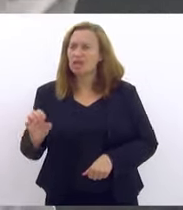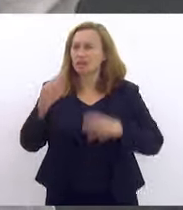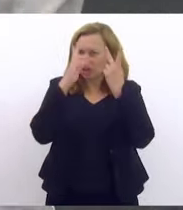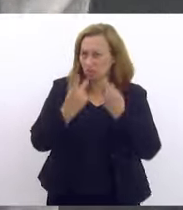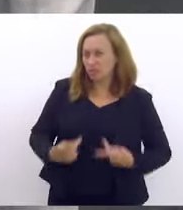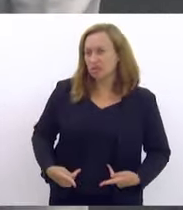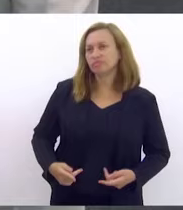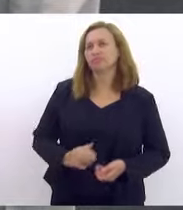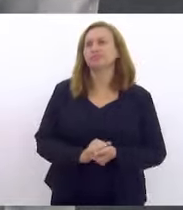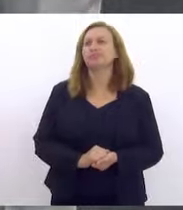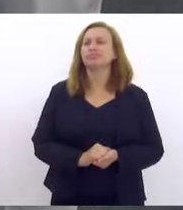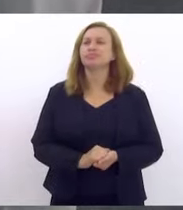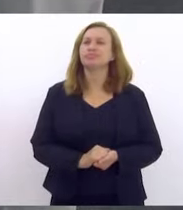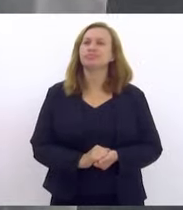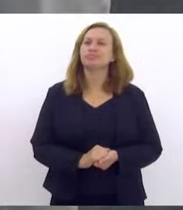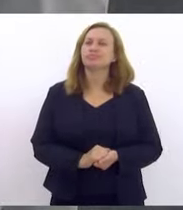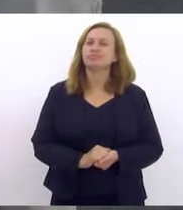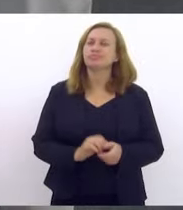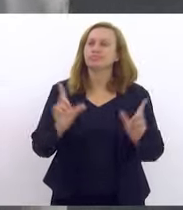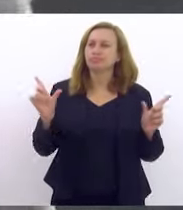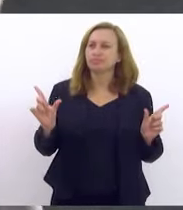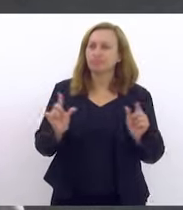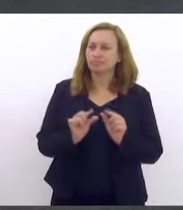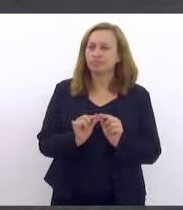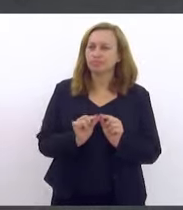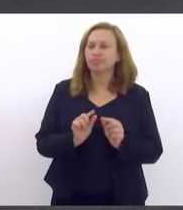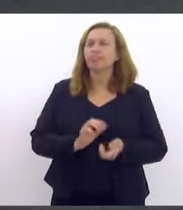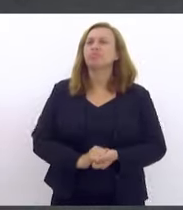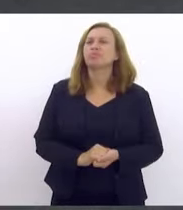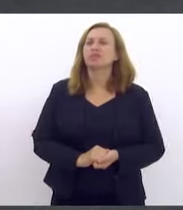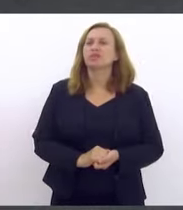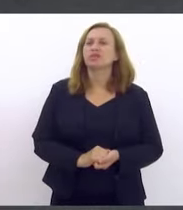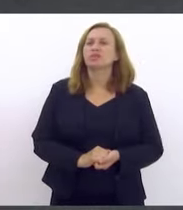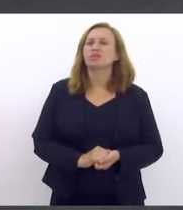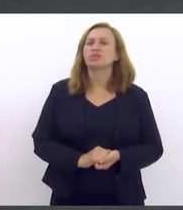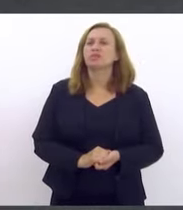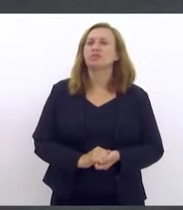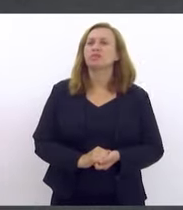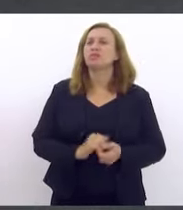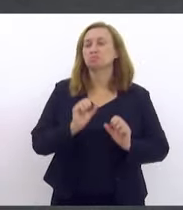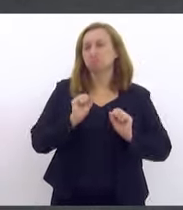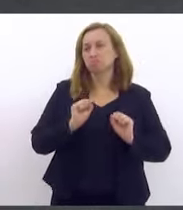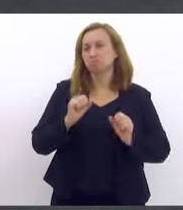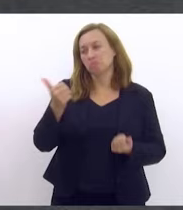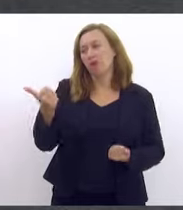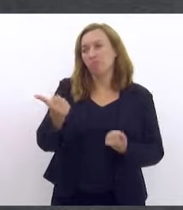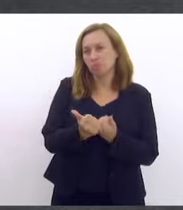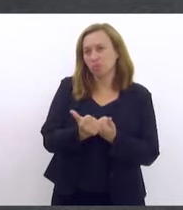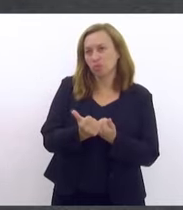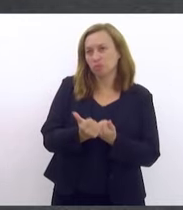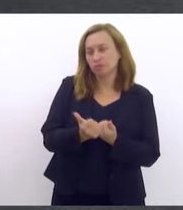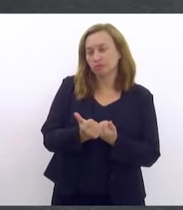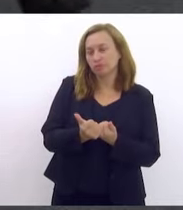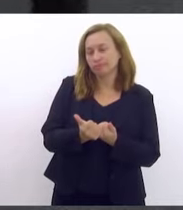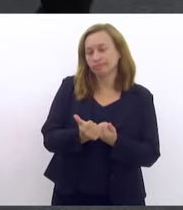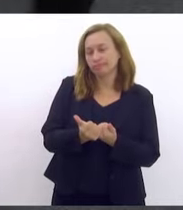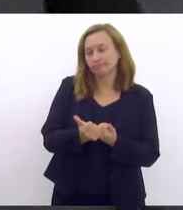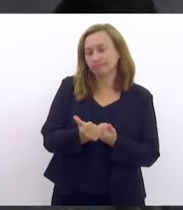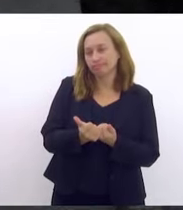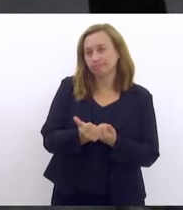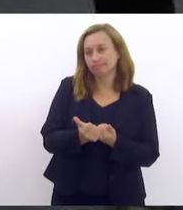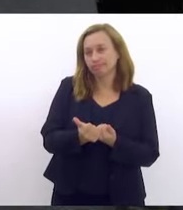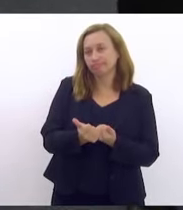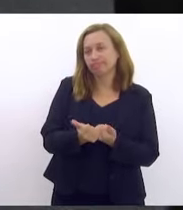indicação legislativa, e eu espero que possa contar aí com a sua